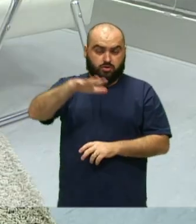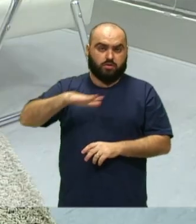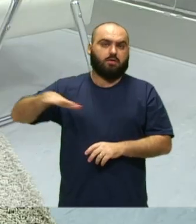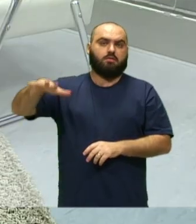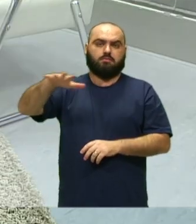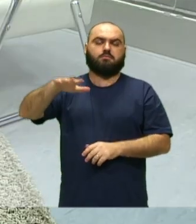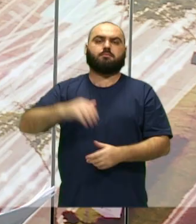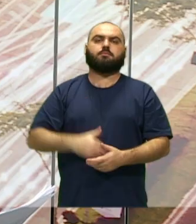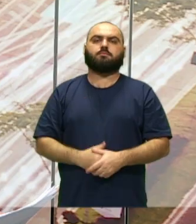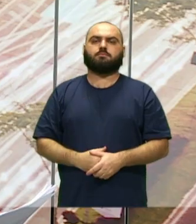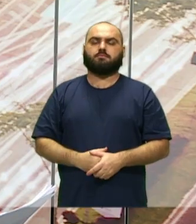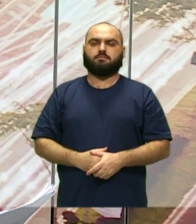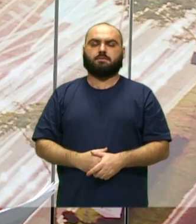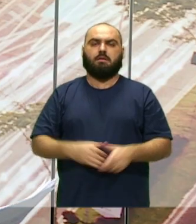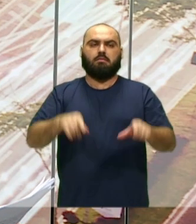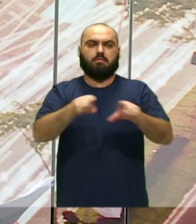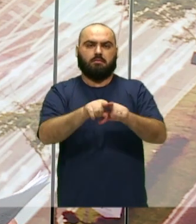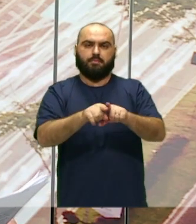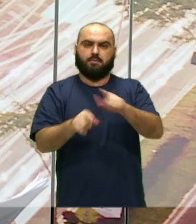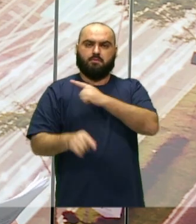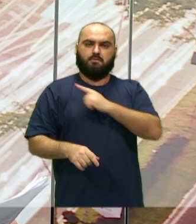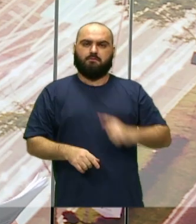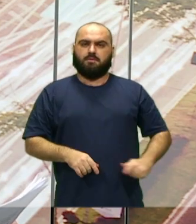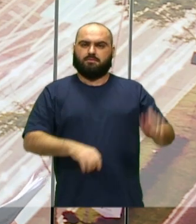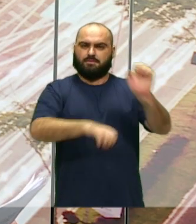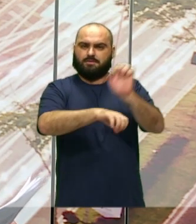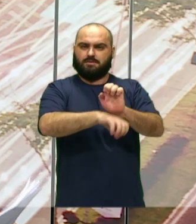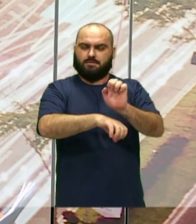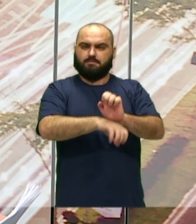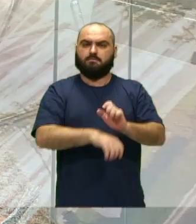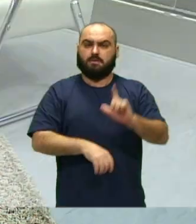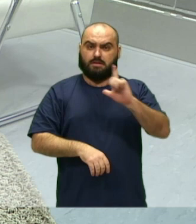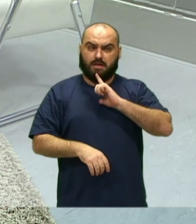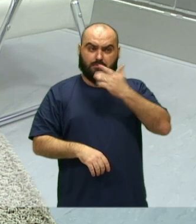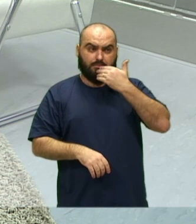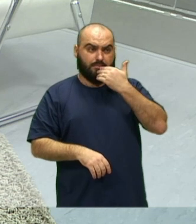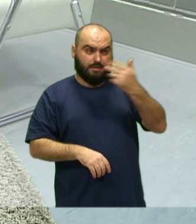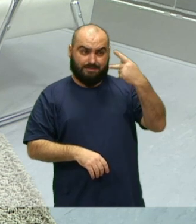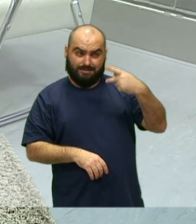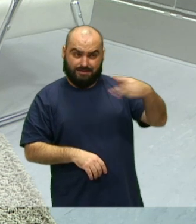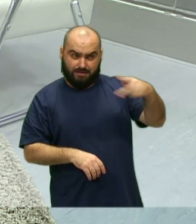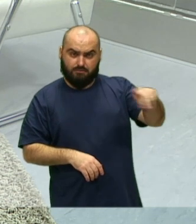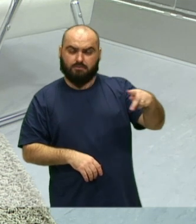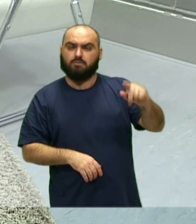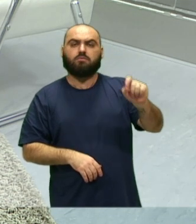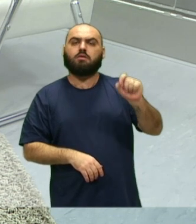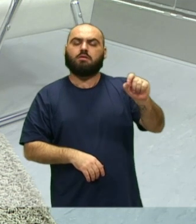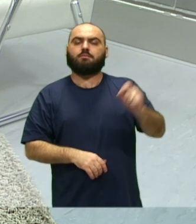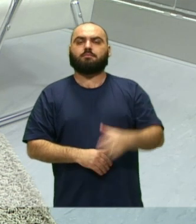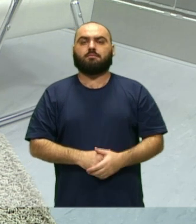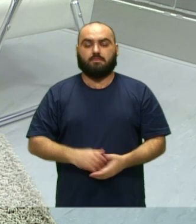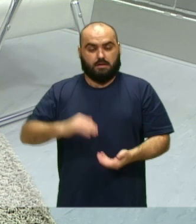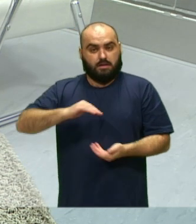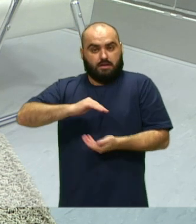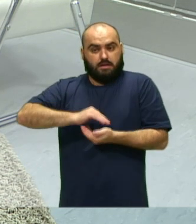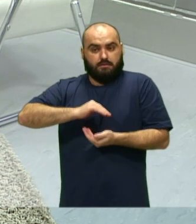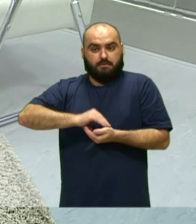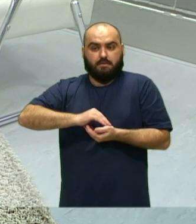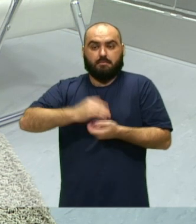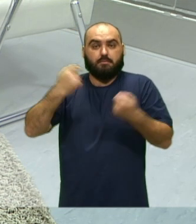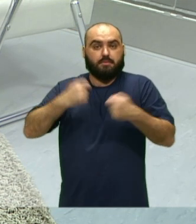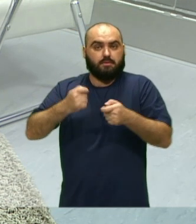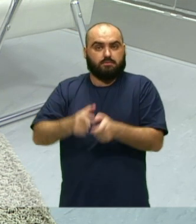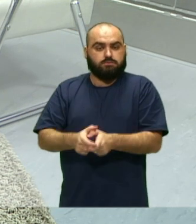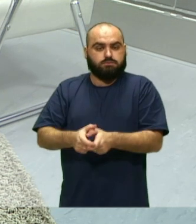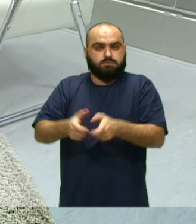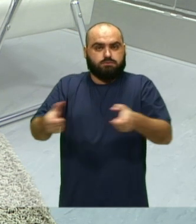até do Governo do Estado, entre outros. Tem uma indicação sua que pede para que ao Executivo, para que a Defesa Civil amplie o quadro